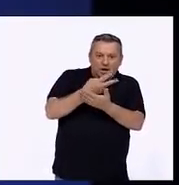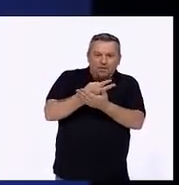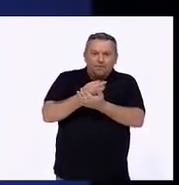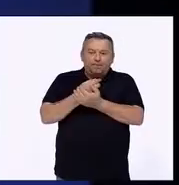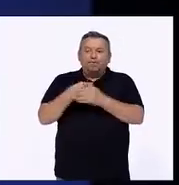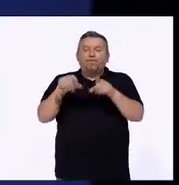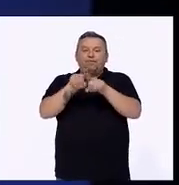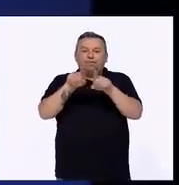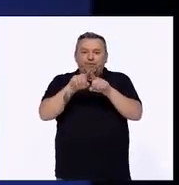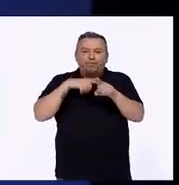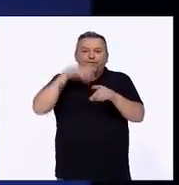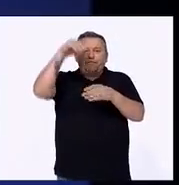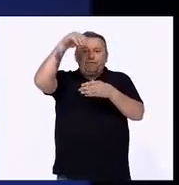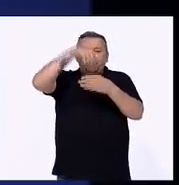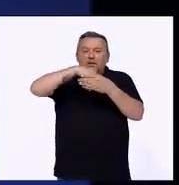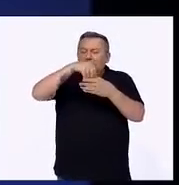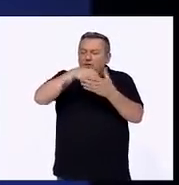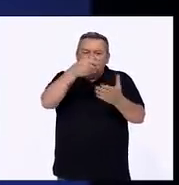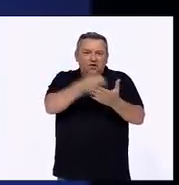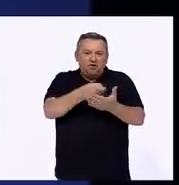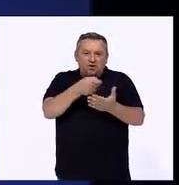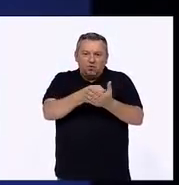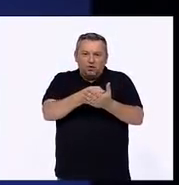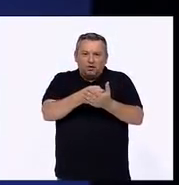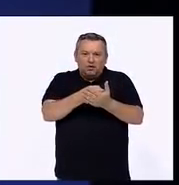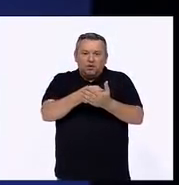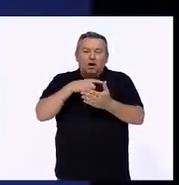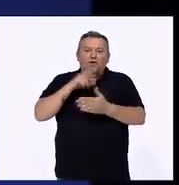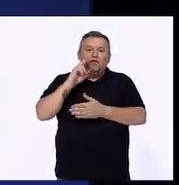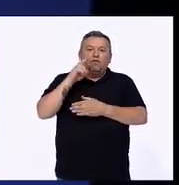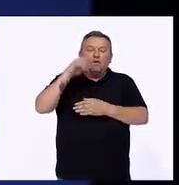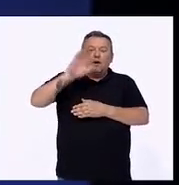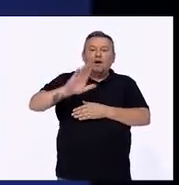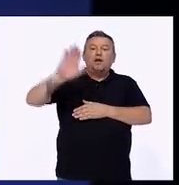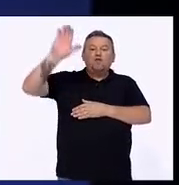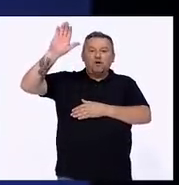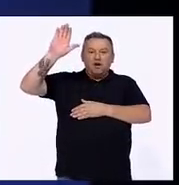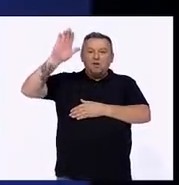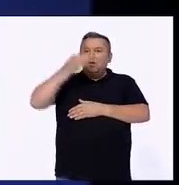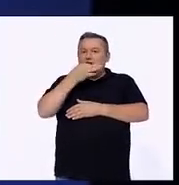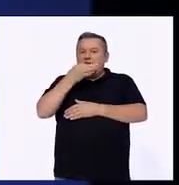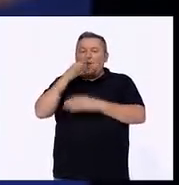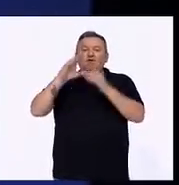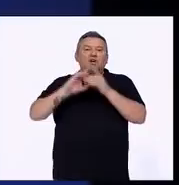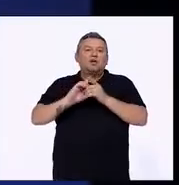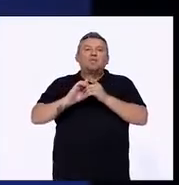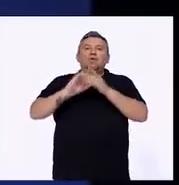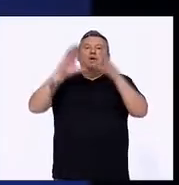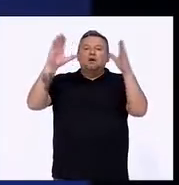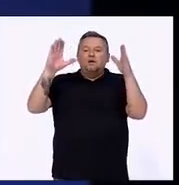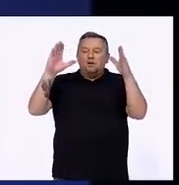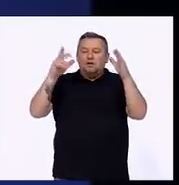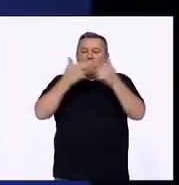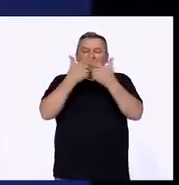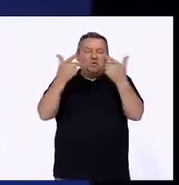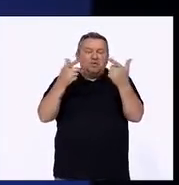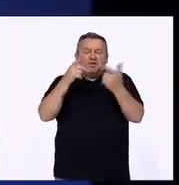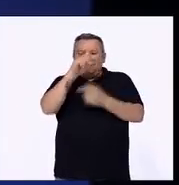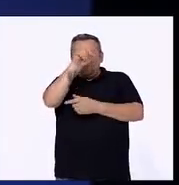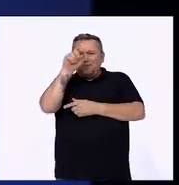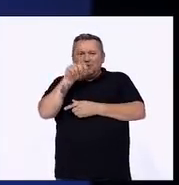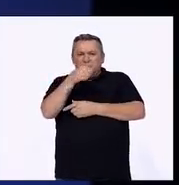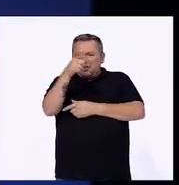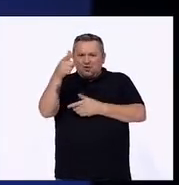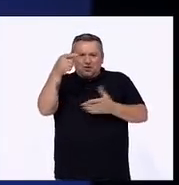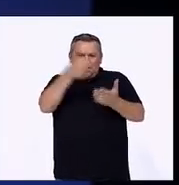viu? Acho que nem na ditadura mexeram na Constituição assim. A gente vê um candidato que diz que acha que a democracia é uma coisa supérflua, que não teve